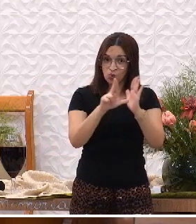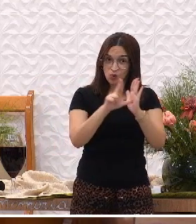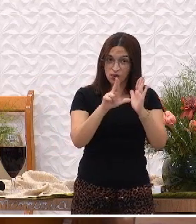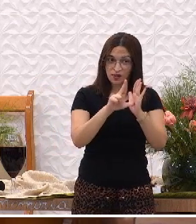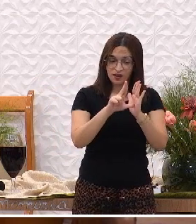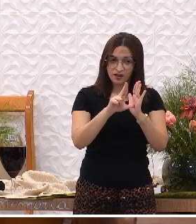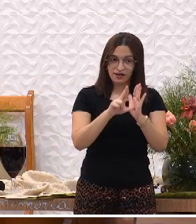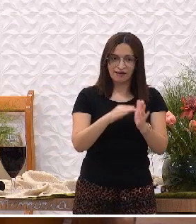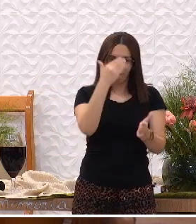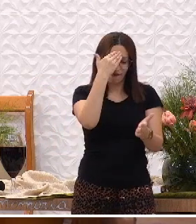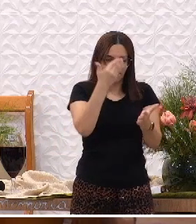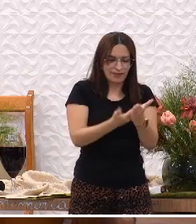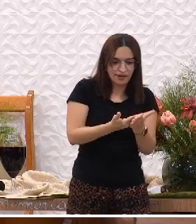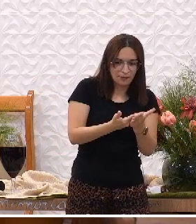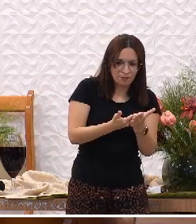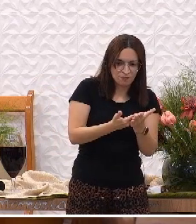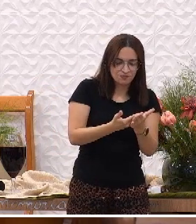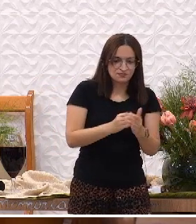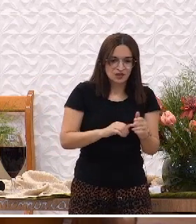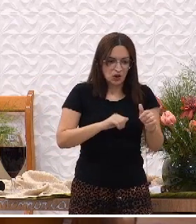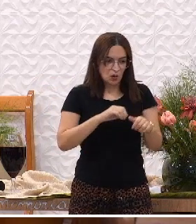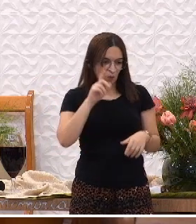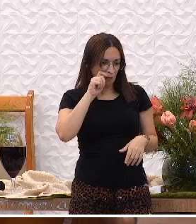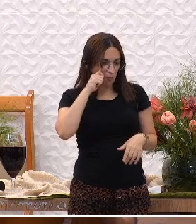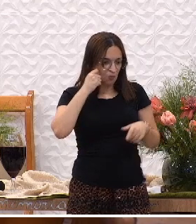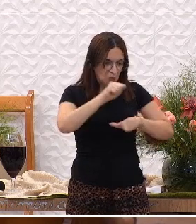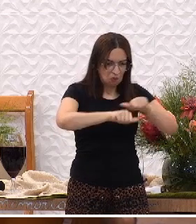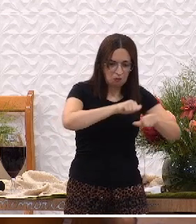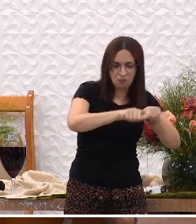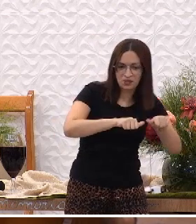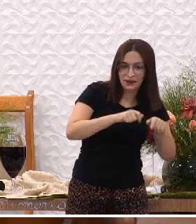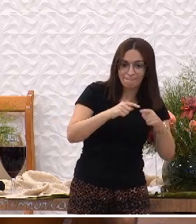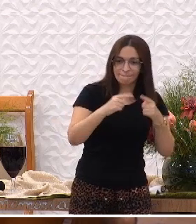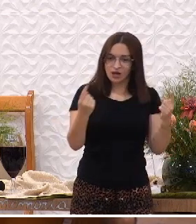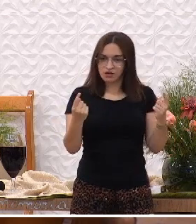de Cristo está carnalmente, corporealmente escondido ali dentro do pão.